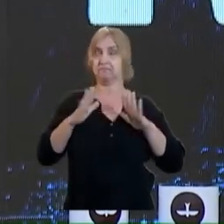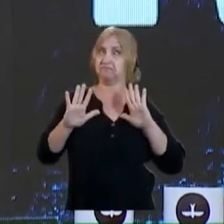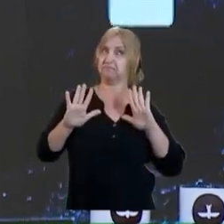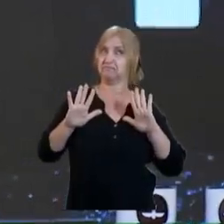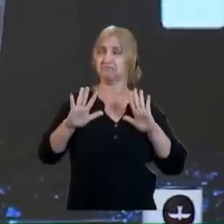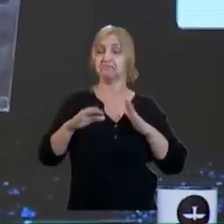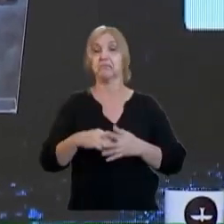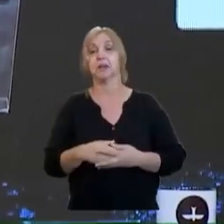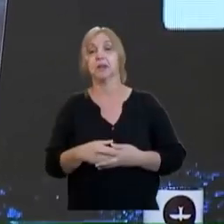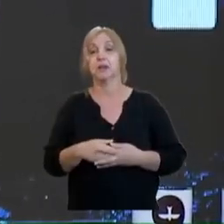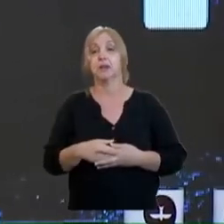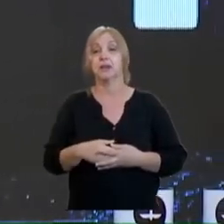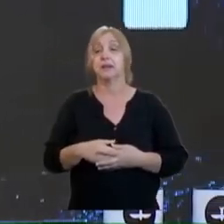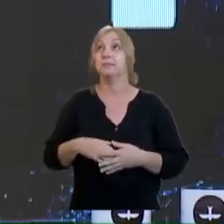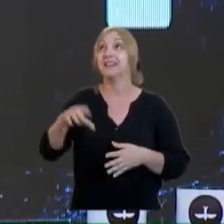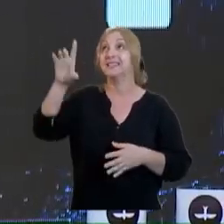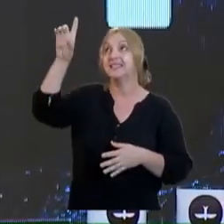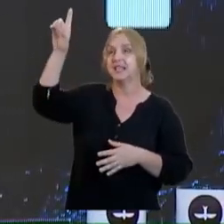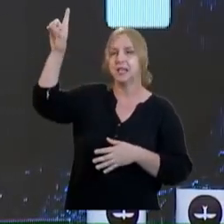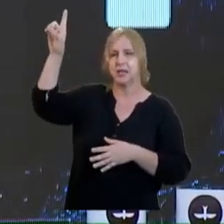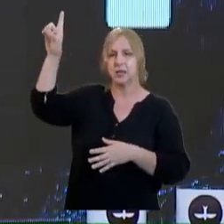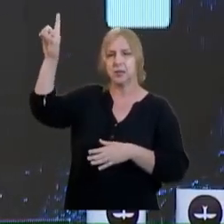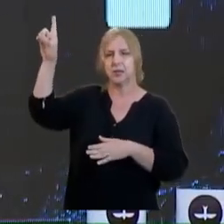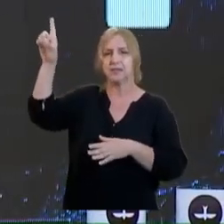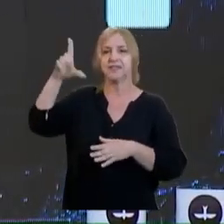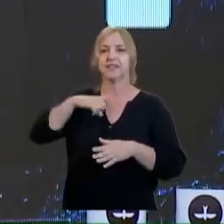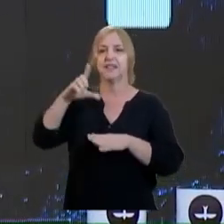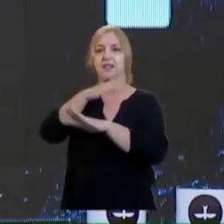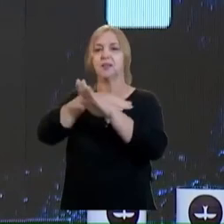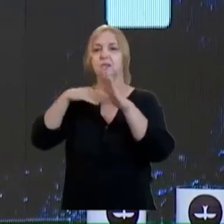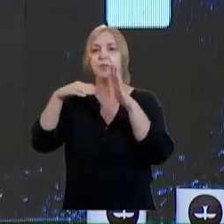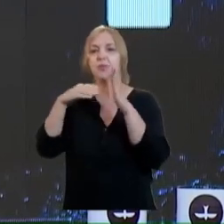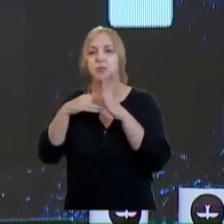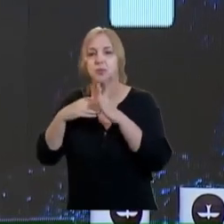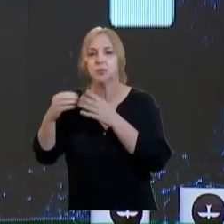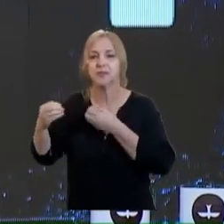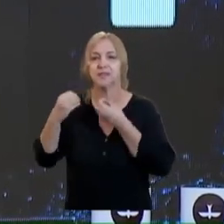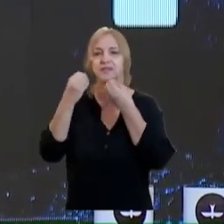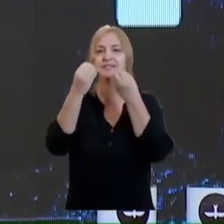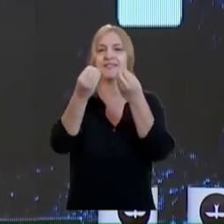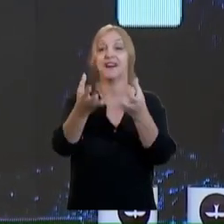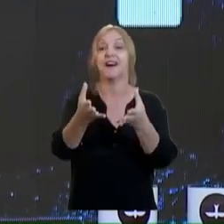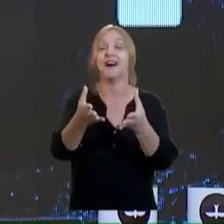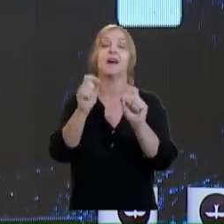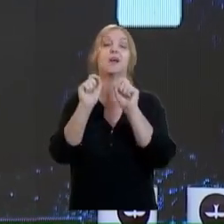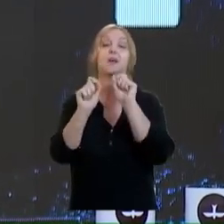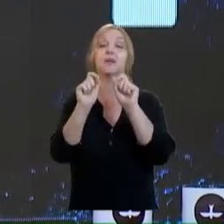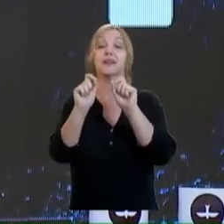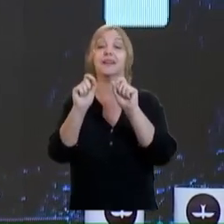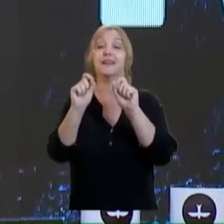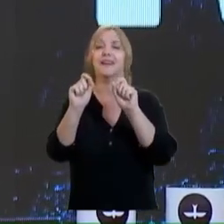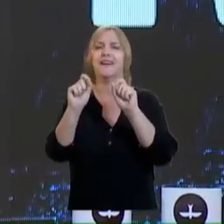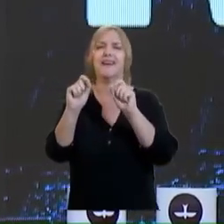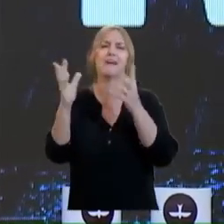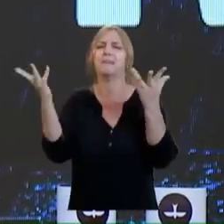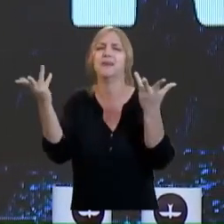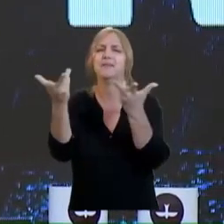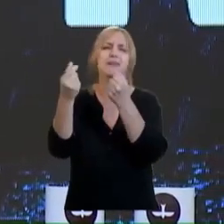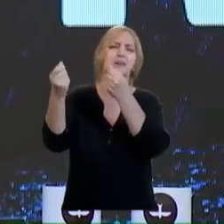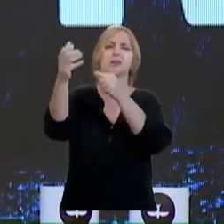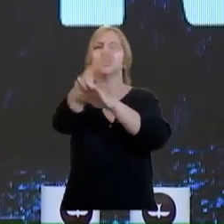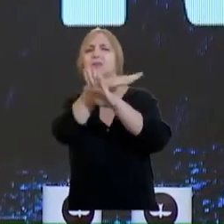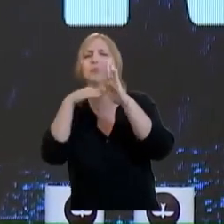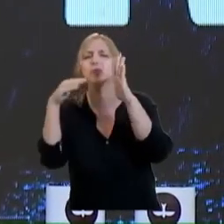Mas o tudo que Deus tem para você, vindo dele, esse tudo é tudo. Olha o